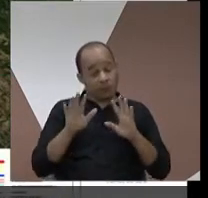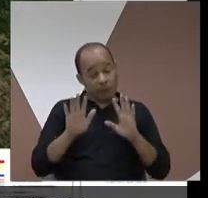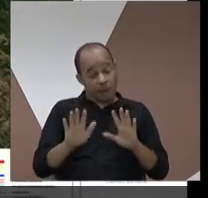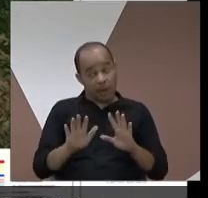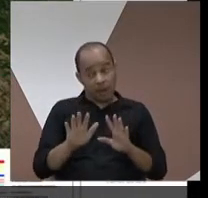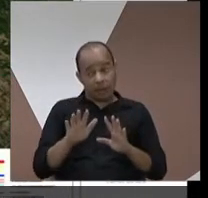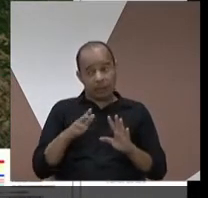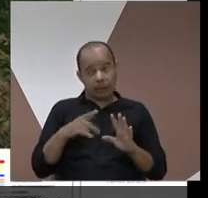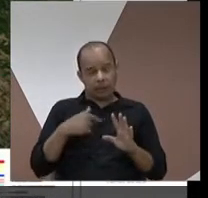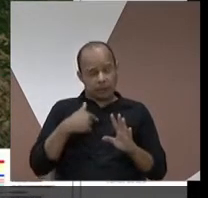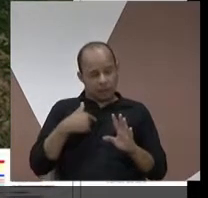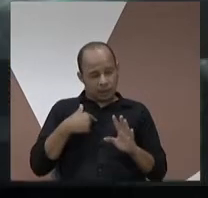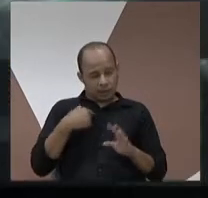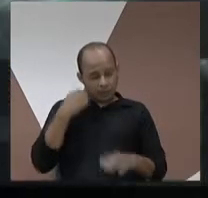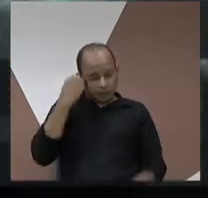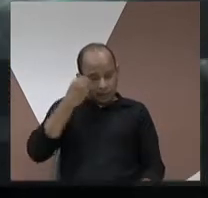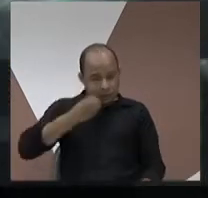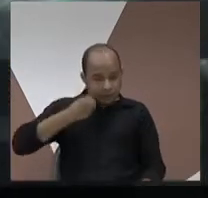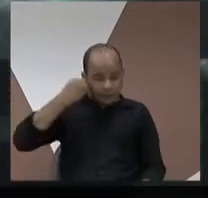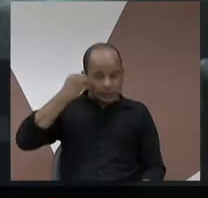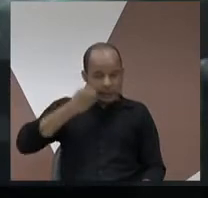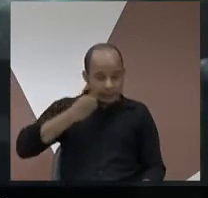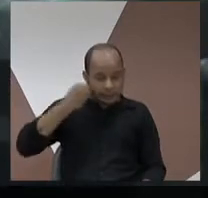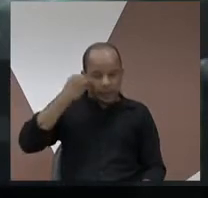larga experiência